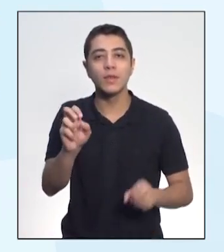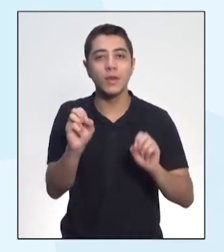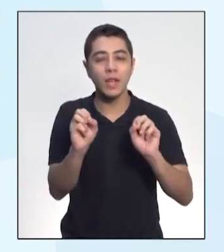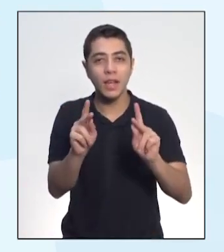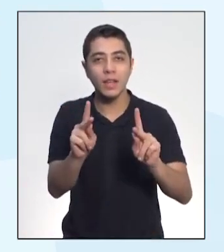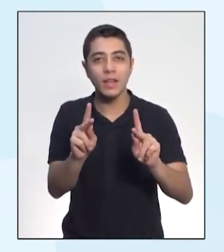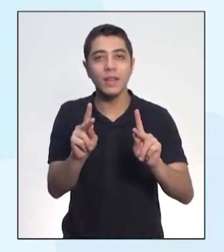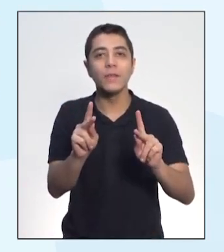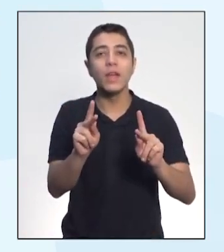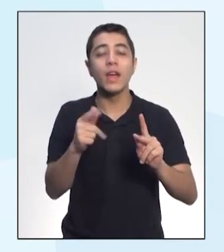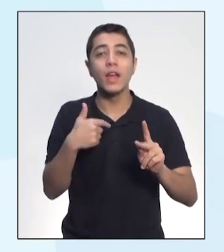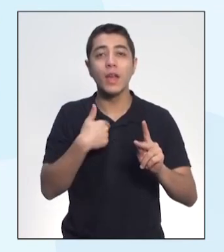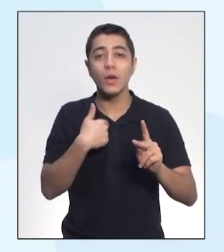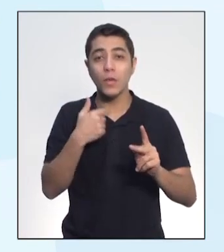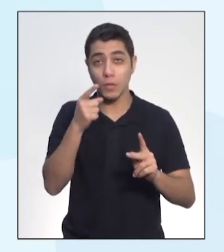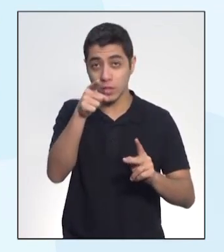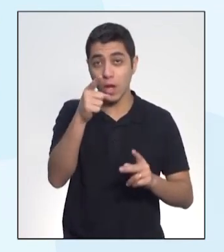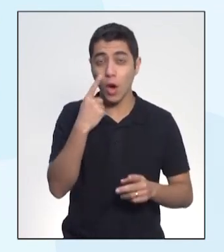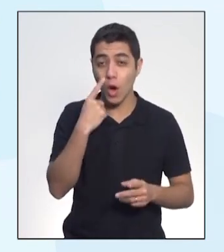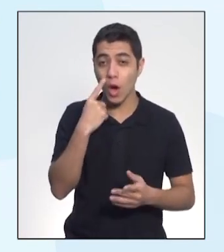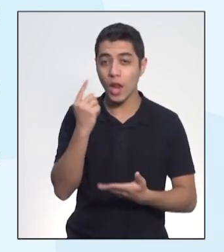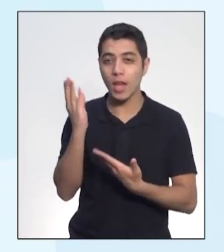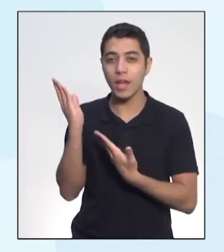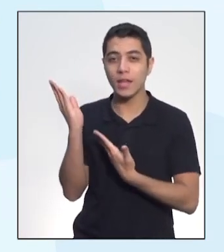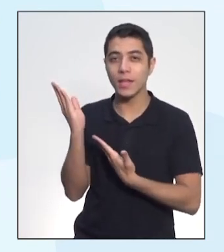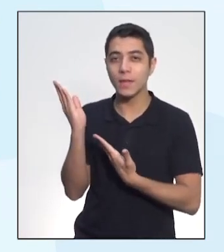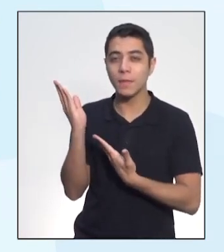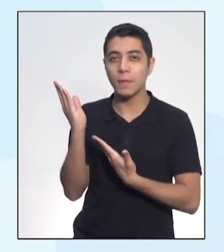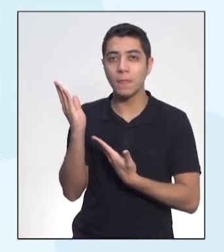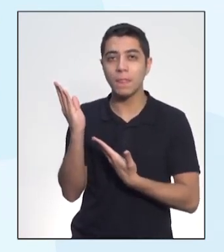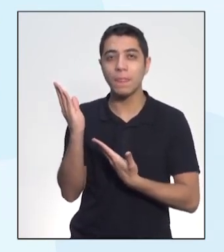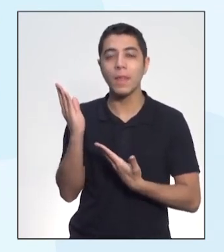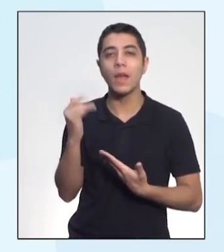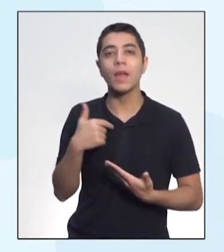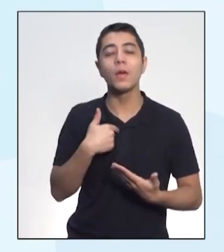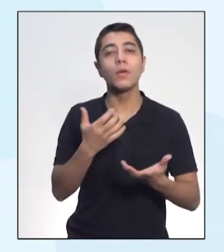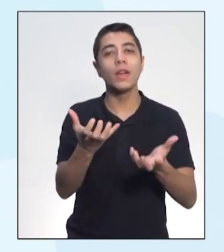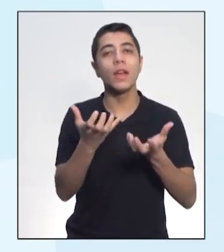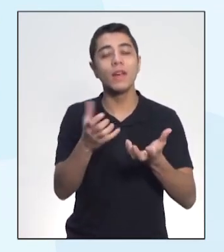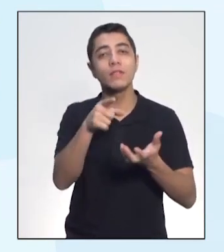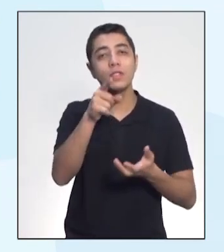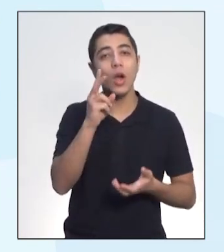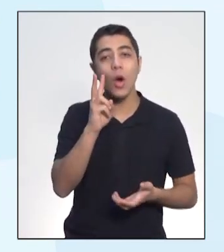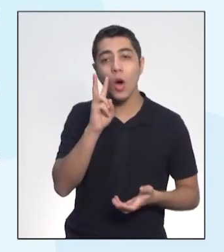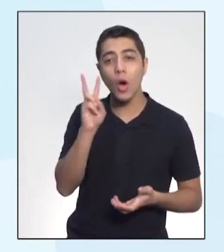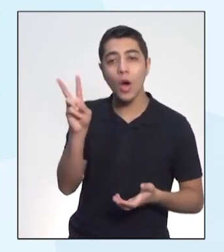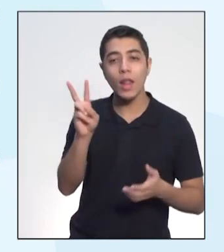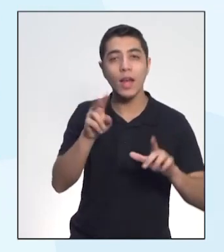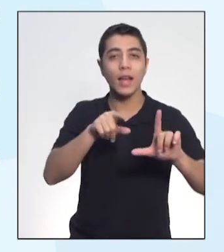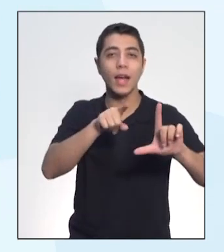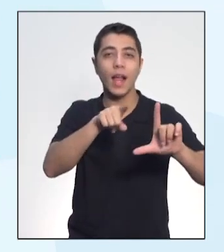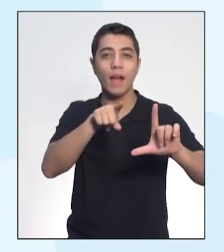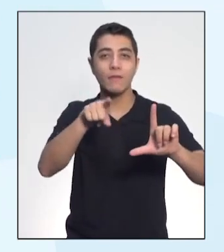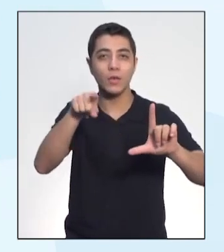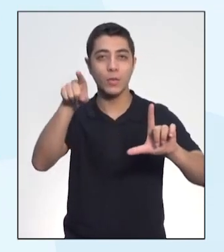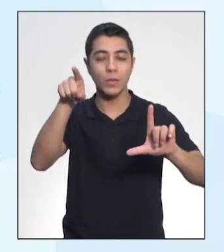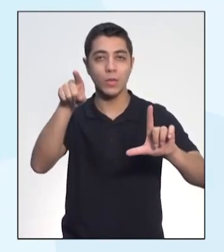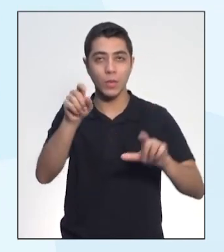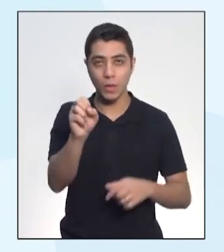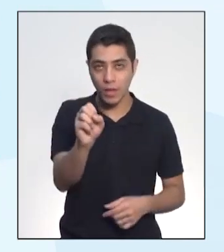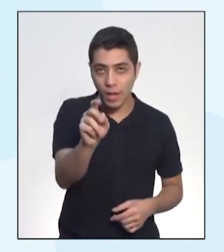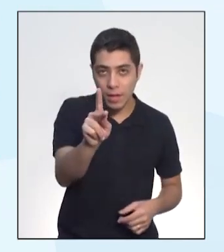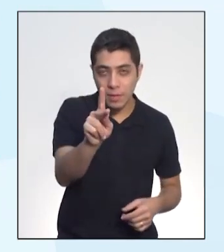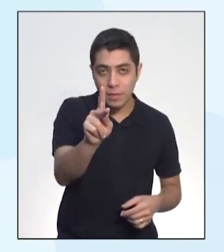não quero que você olhe ainda para isso, tá bom? Eu quero que você olhe para o gráfico. Então, hoje a gente vai começar analisando os gráficos. Mais para frente, a gente